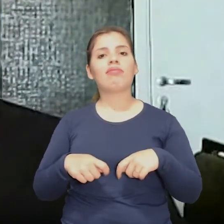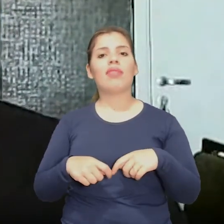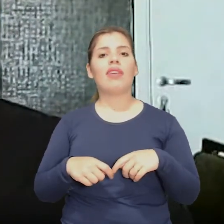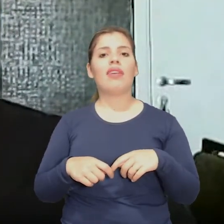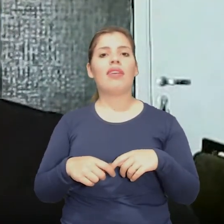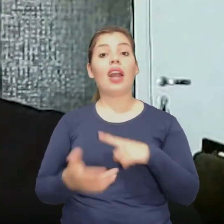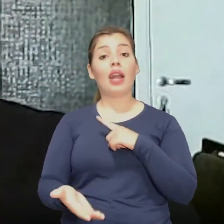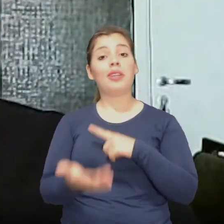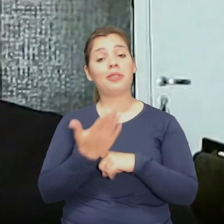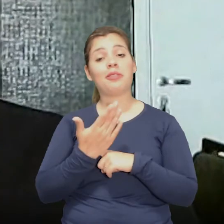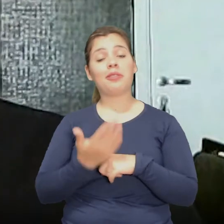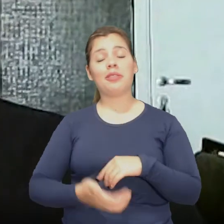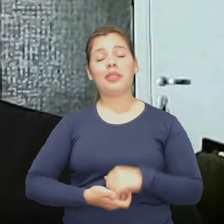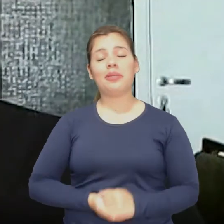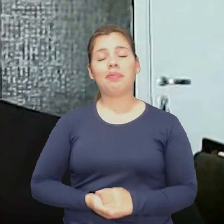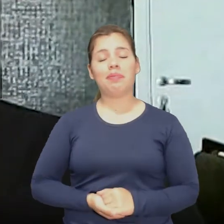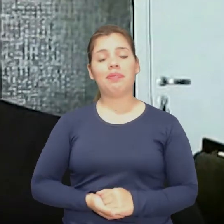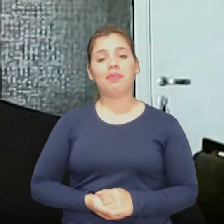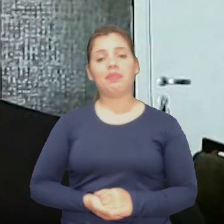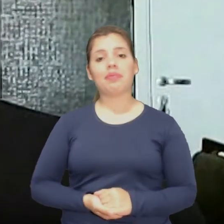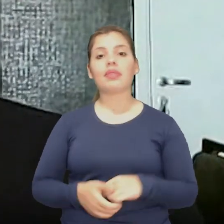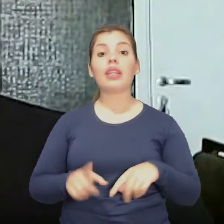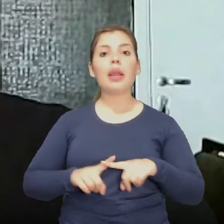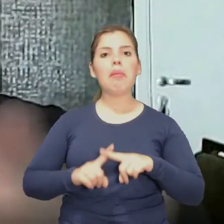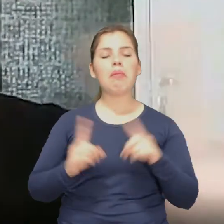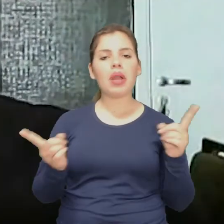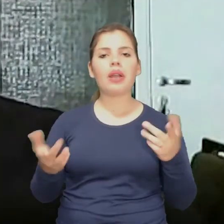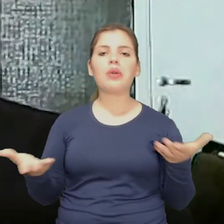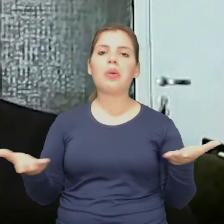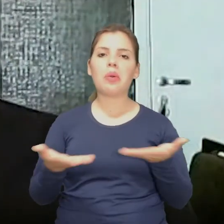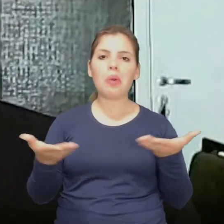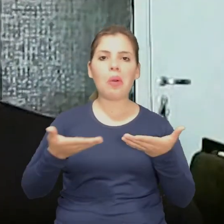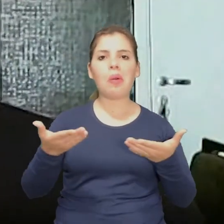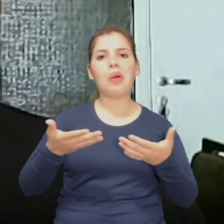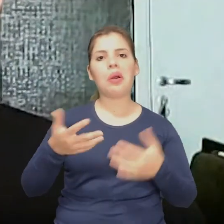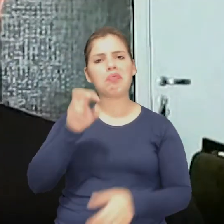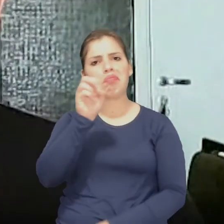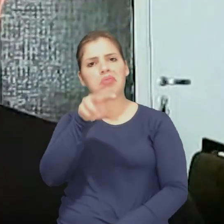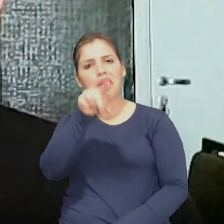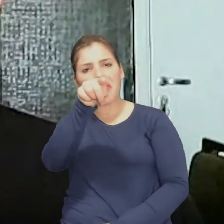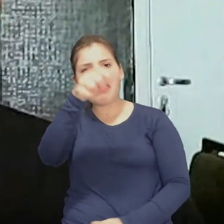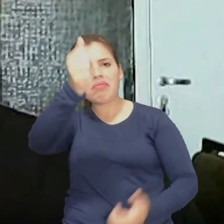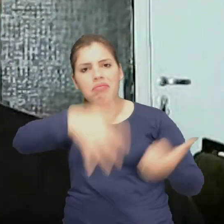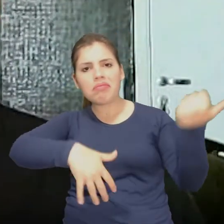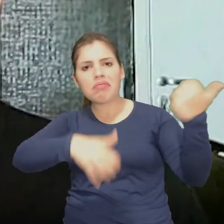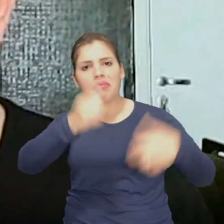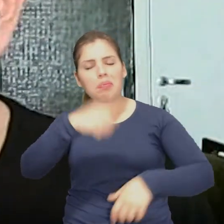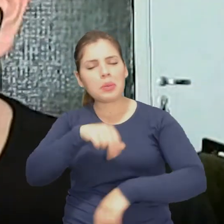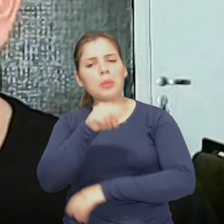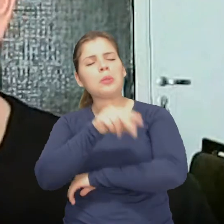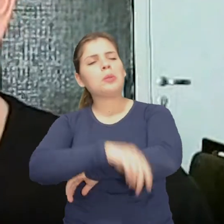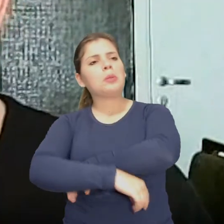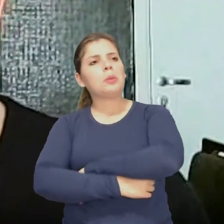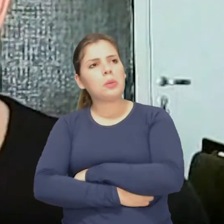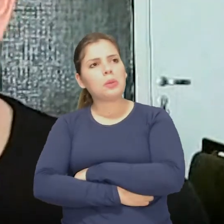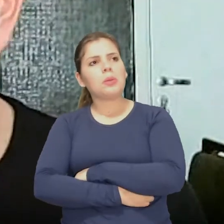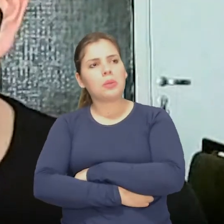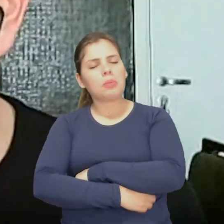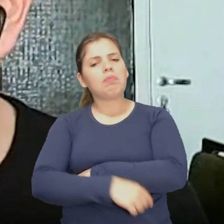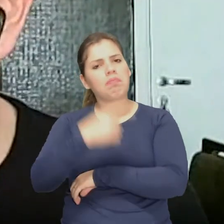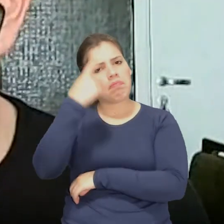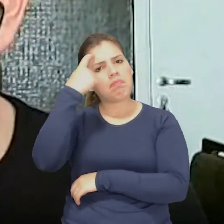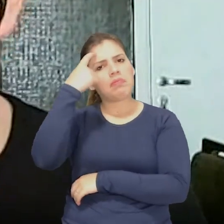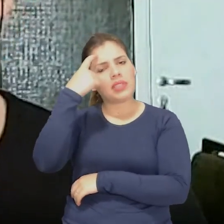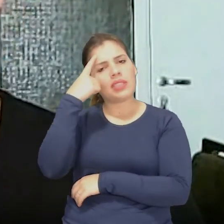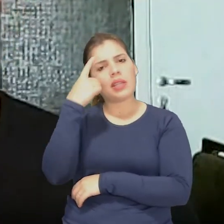acaba favorecendo, mas o que acho que ficou muito para mim assim dessa sua fala, assim, de uma maneira geral,